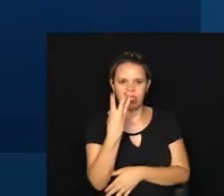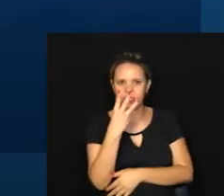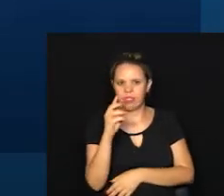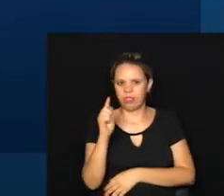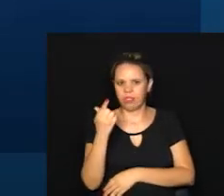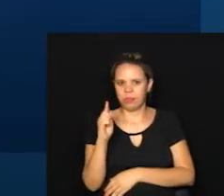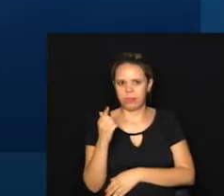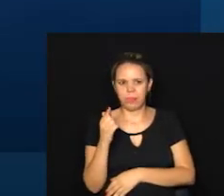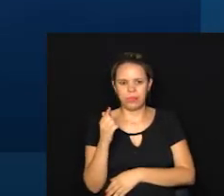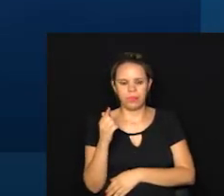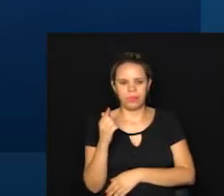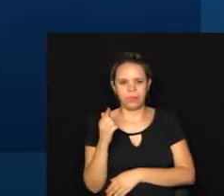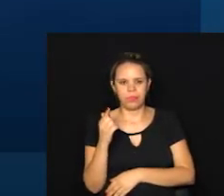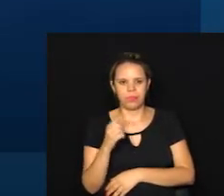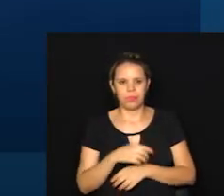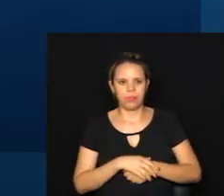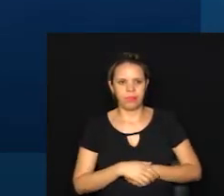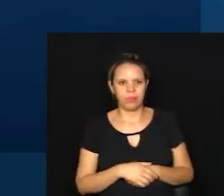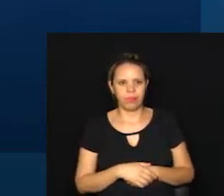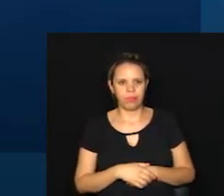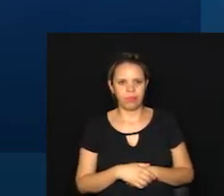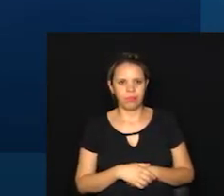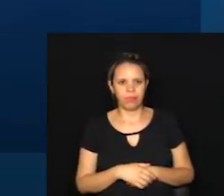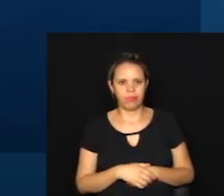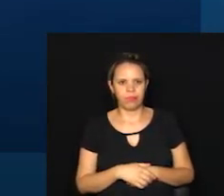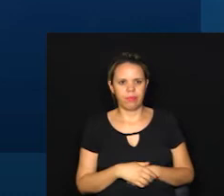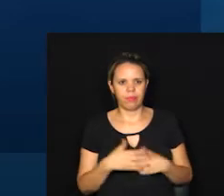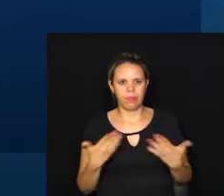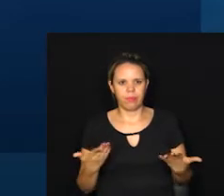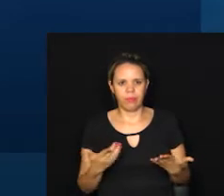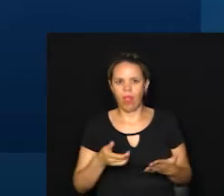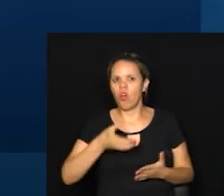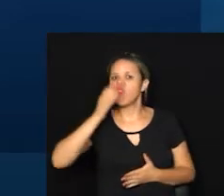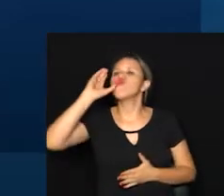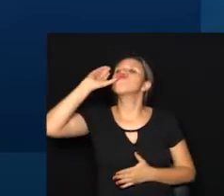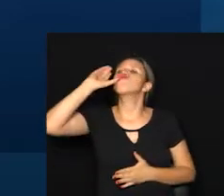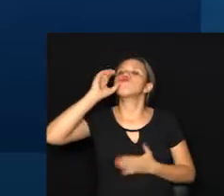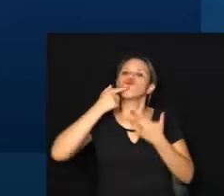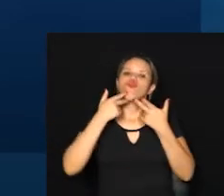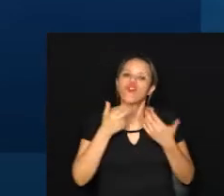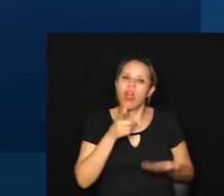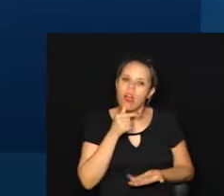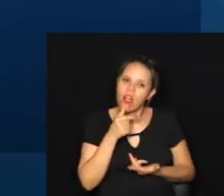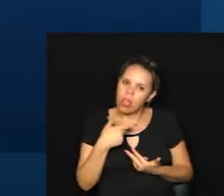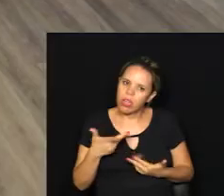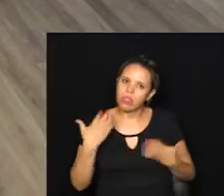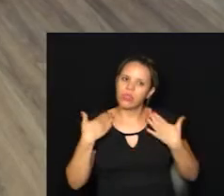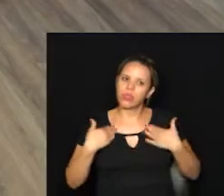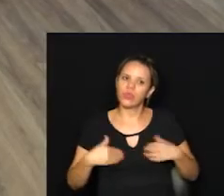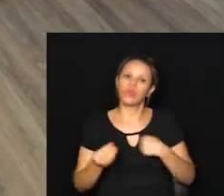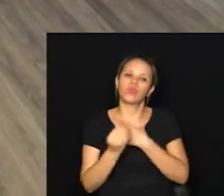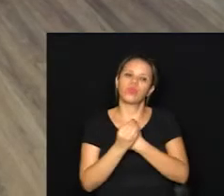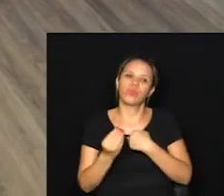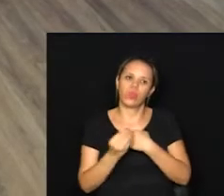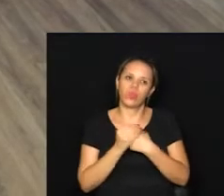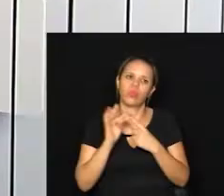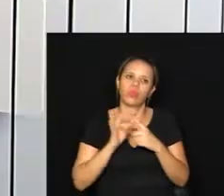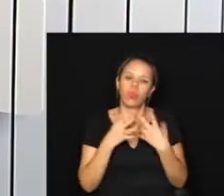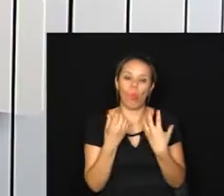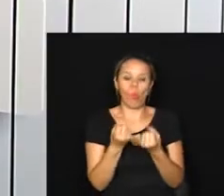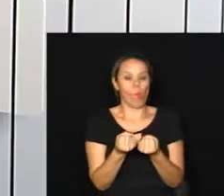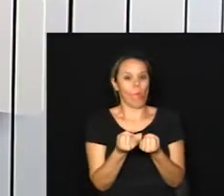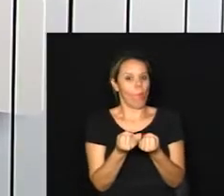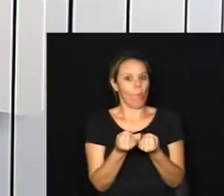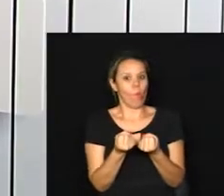máxima pode chegar aos 38, então beba muita água, se hidrate, porque o tempo seco